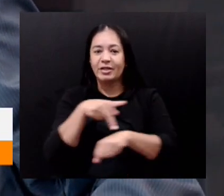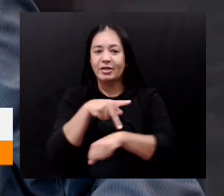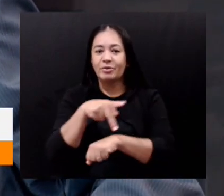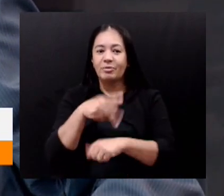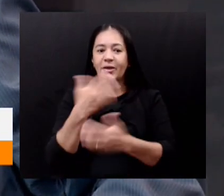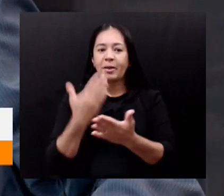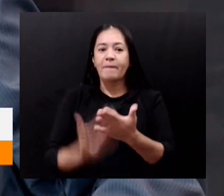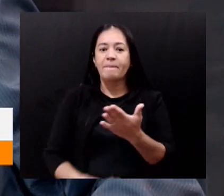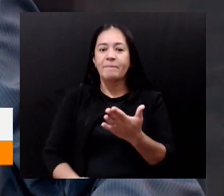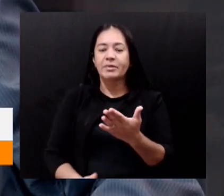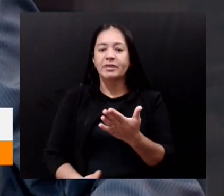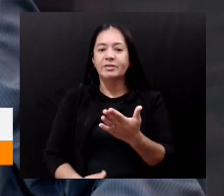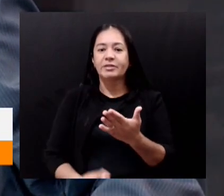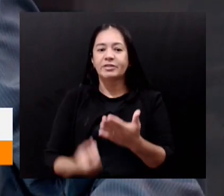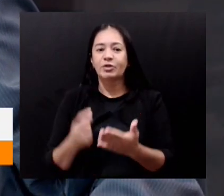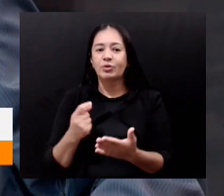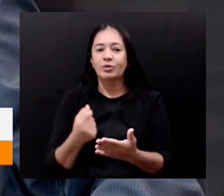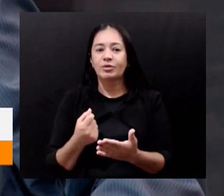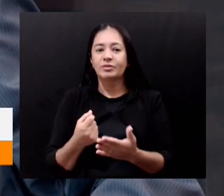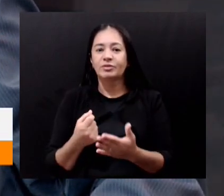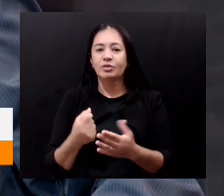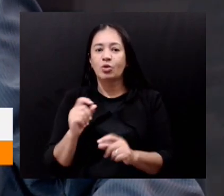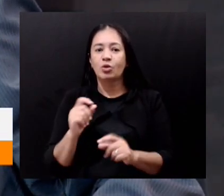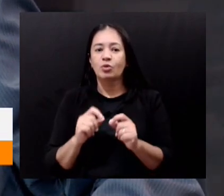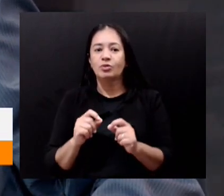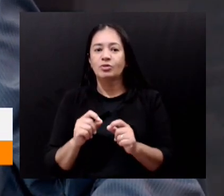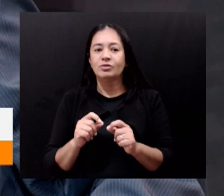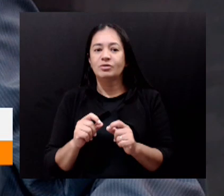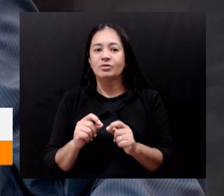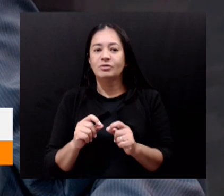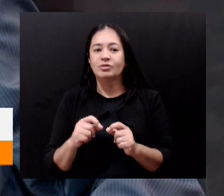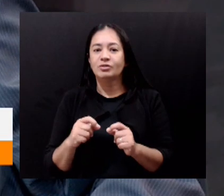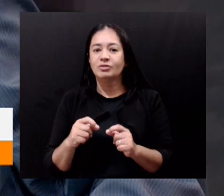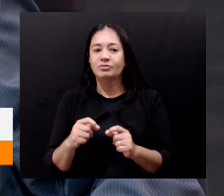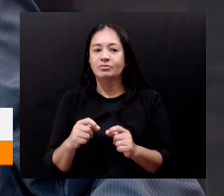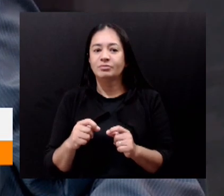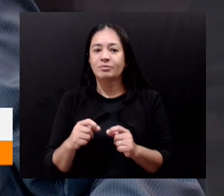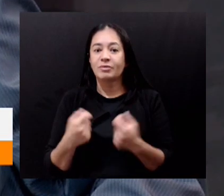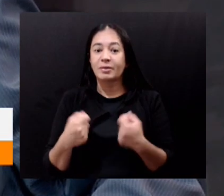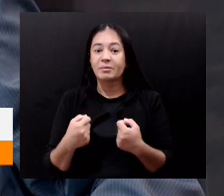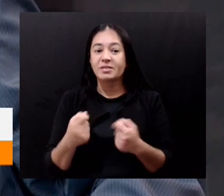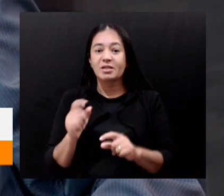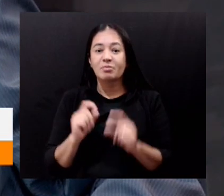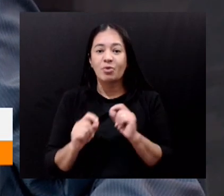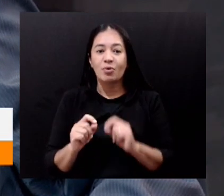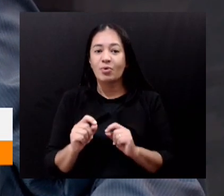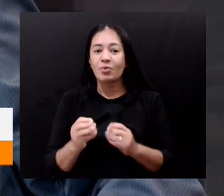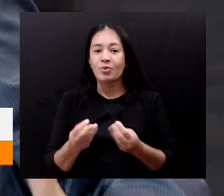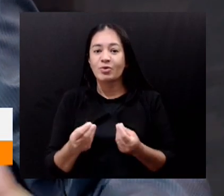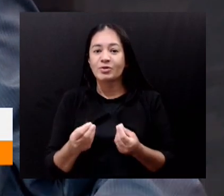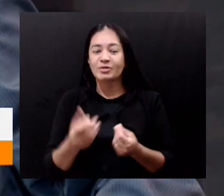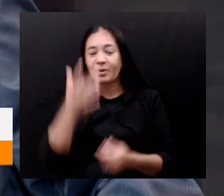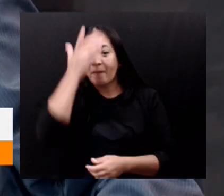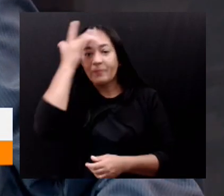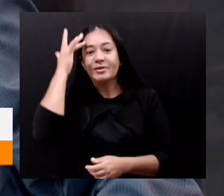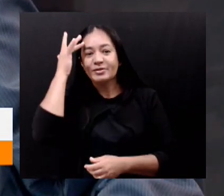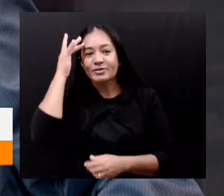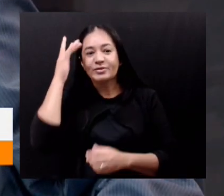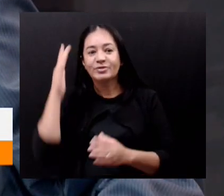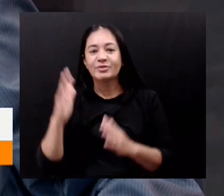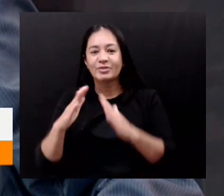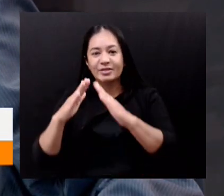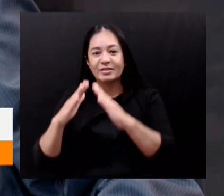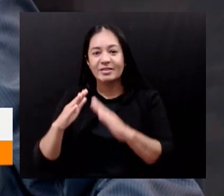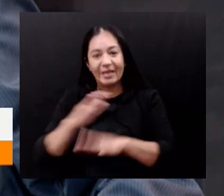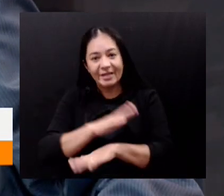né, Sim. demograficamente nós estamos, encolhendo. E precisamos É, de pessoas e de crianças, né, é um país que